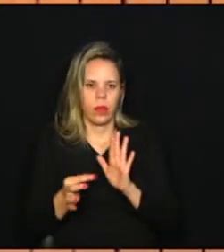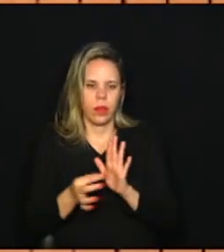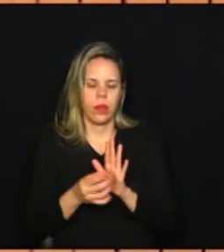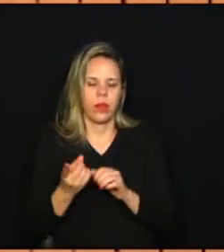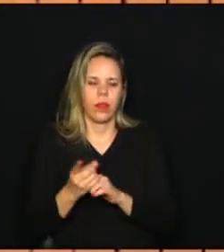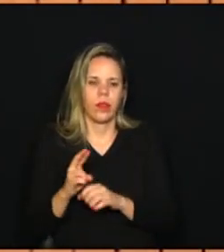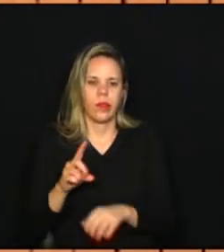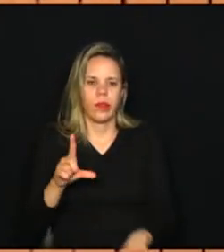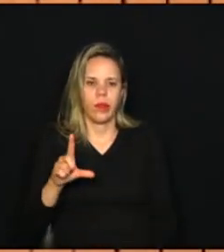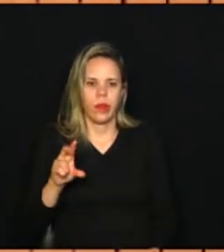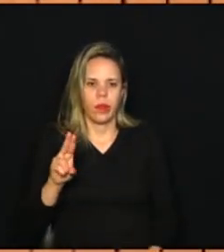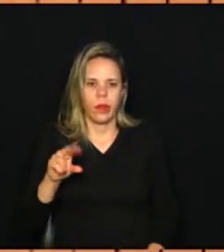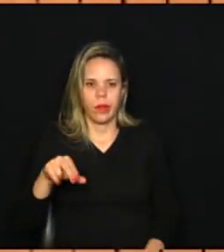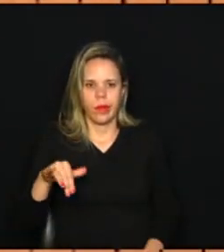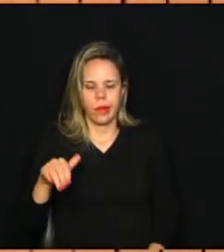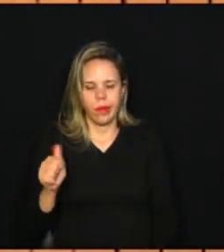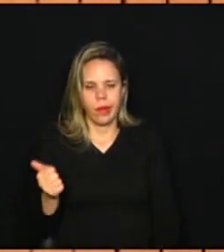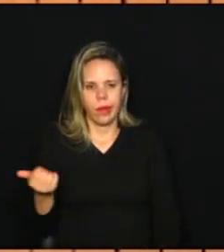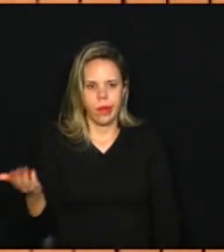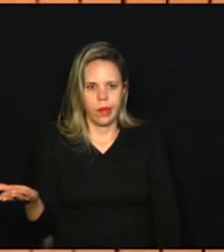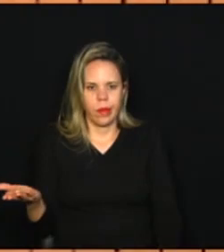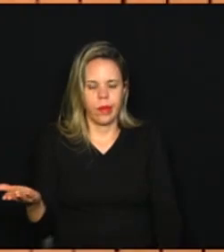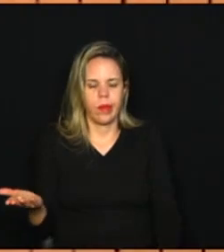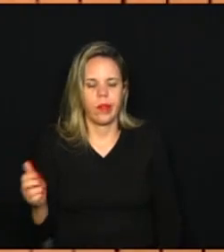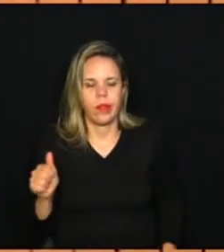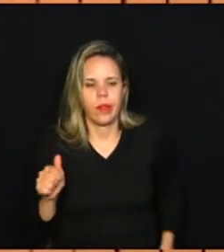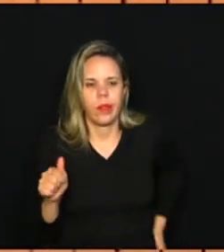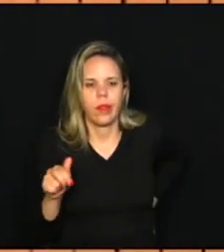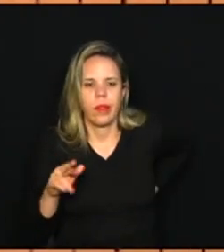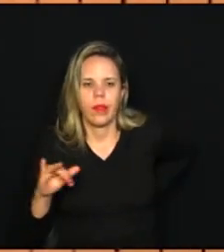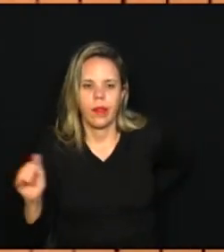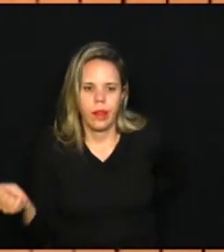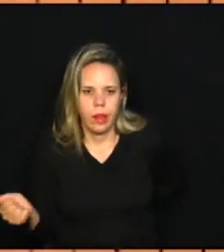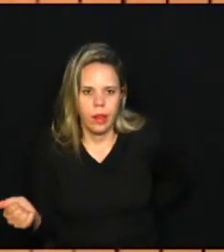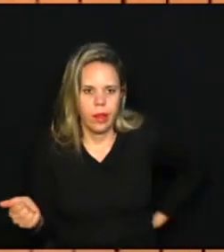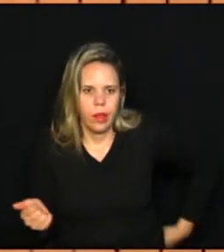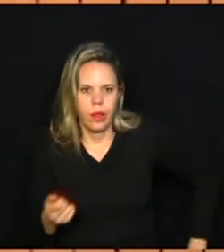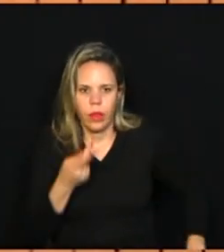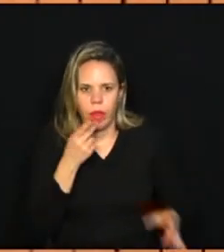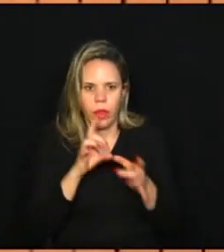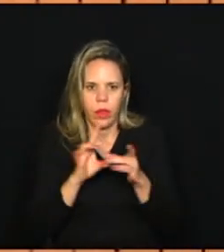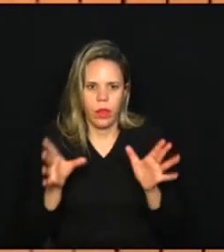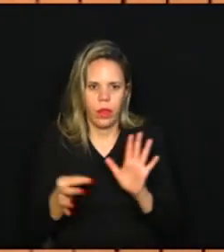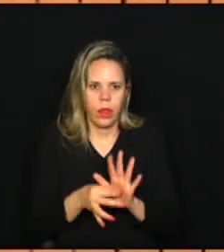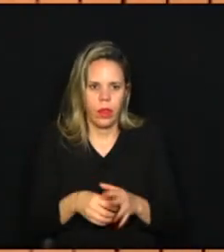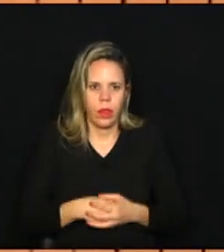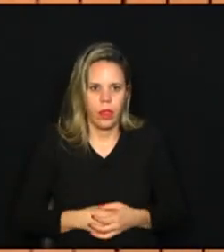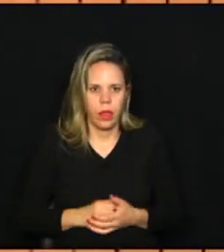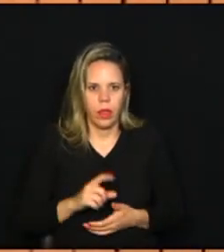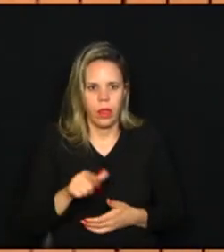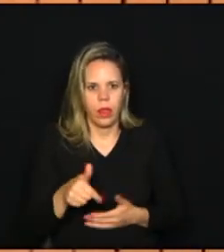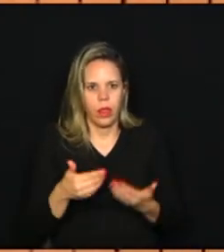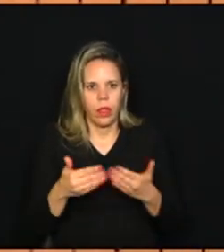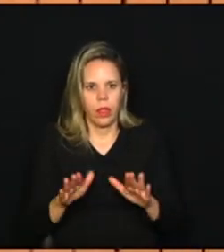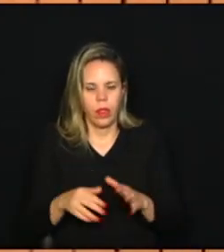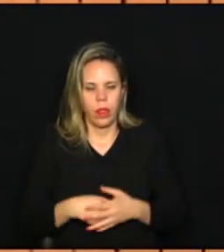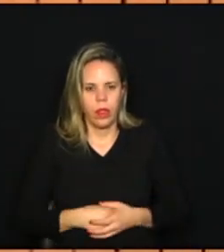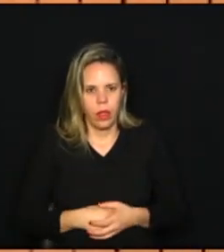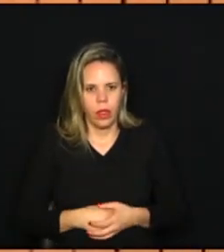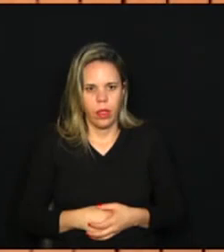doutora Luciana. Então, eu vou passar a palavra, Andréia, você fique à vontade para fazer as suas colocações. Em seguida, a gente vai abrir